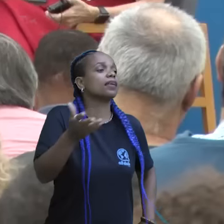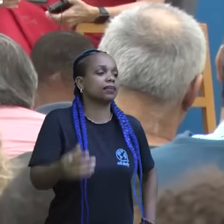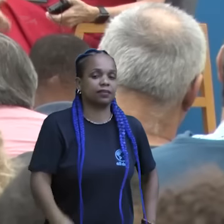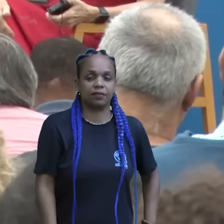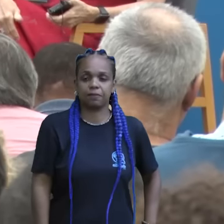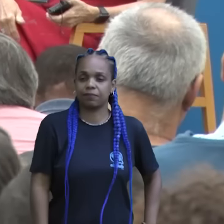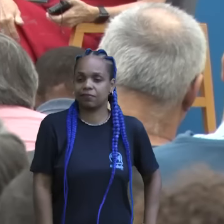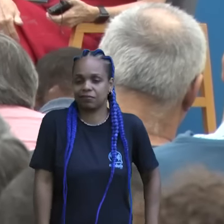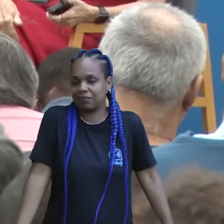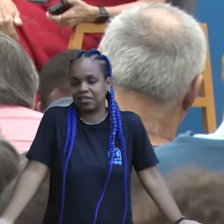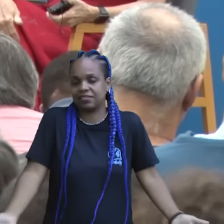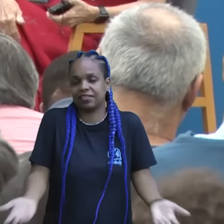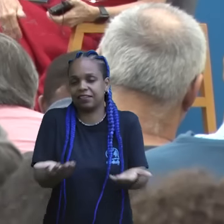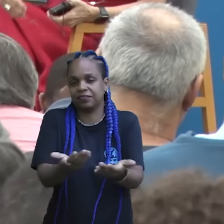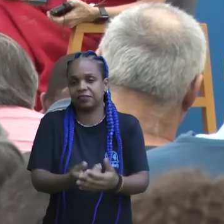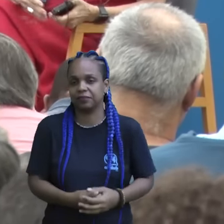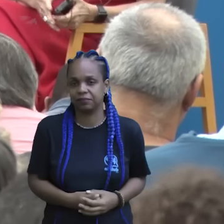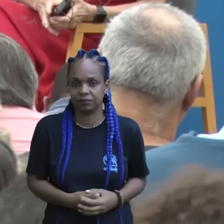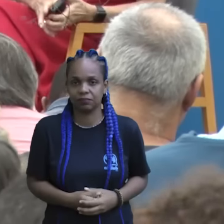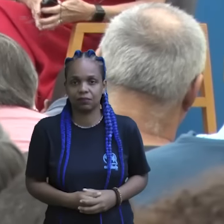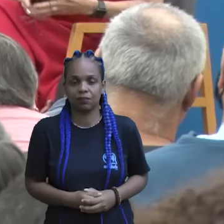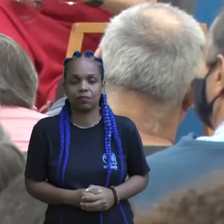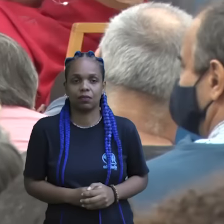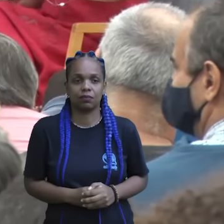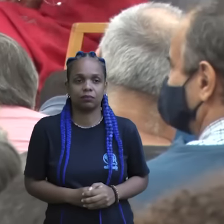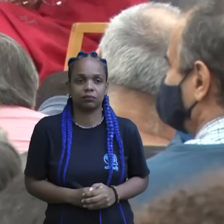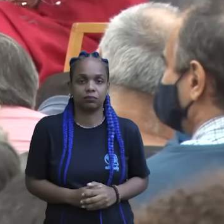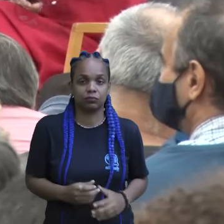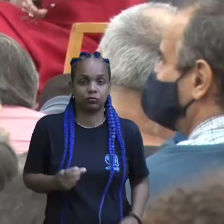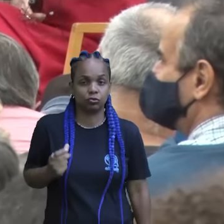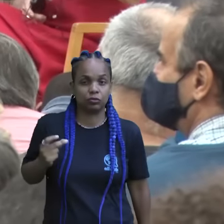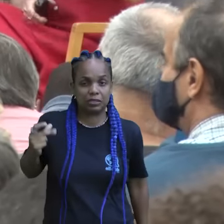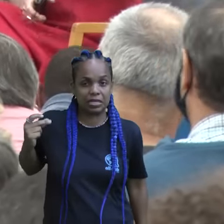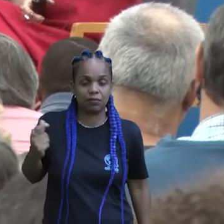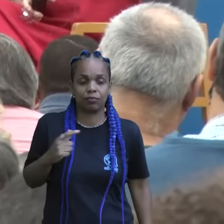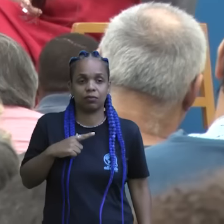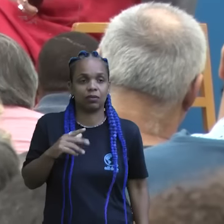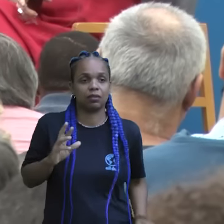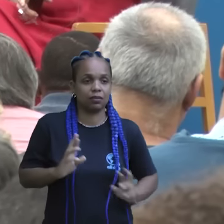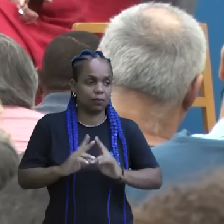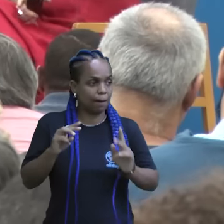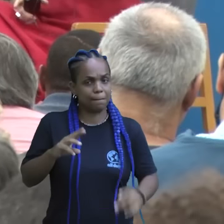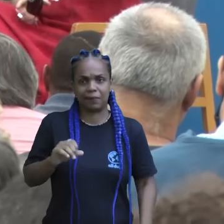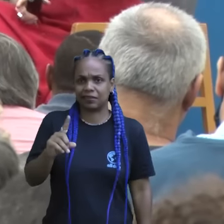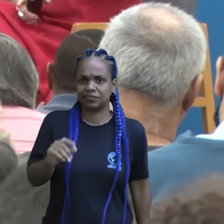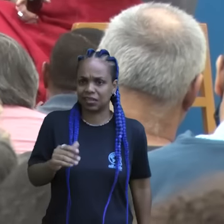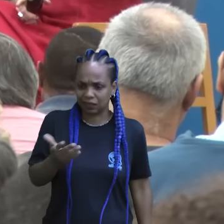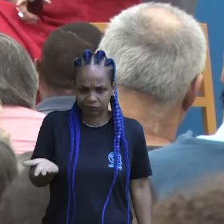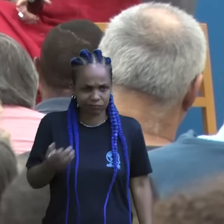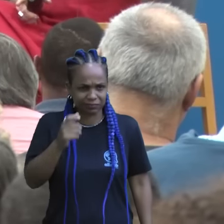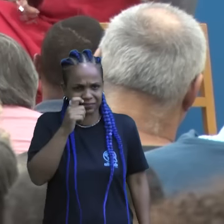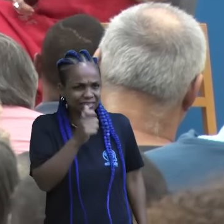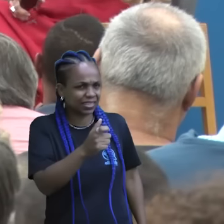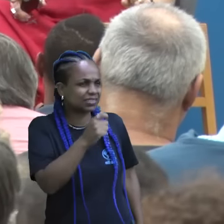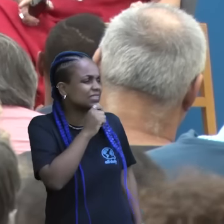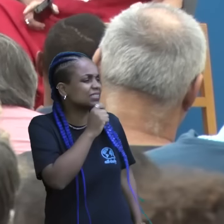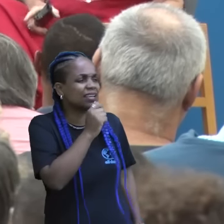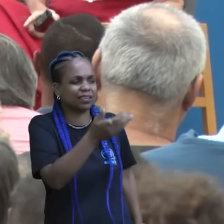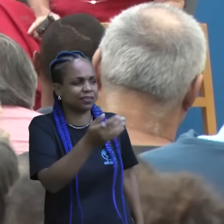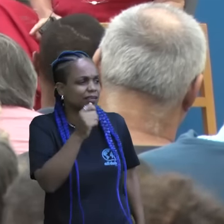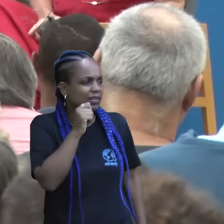que interessava. Esse Machado que conseguiu tudo na vida, menos